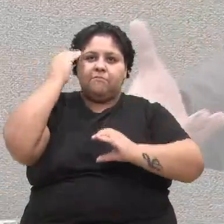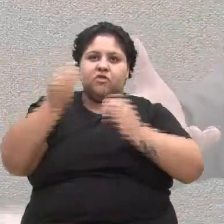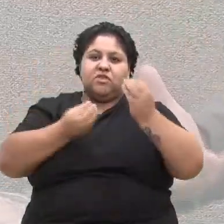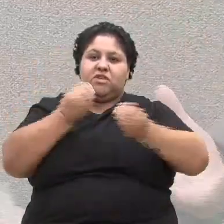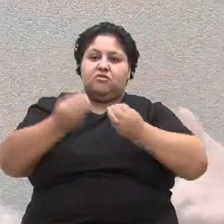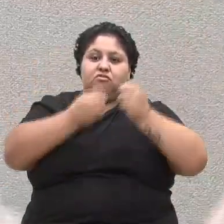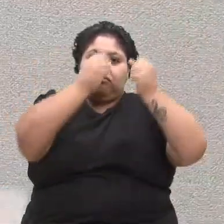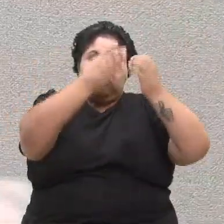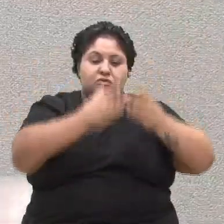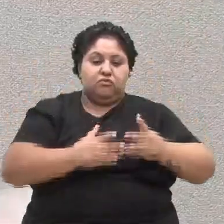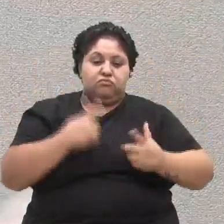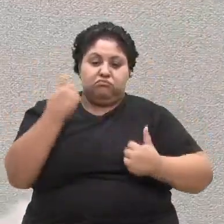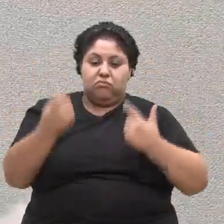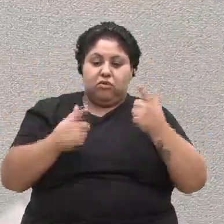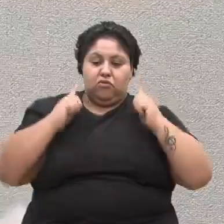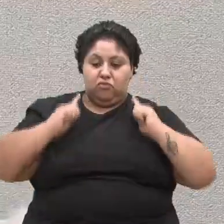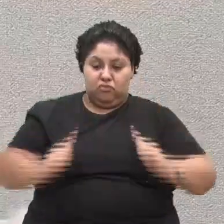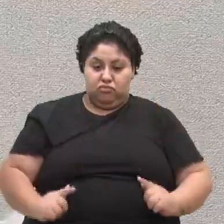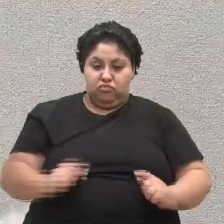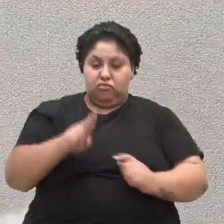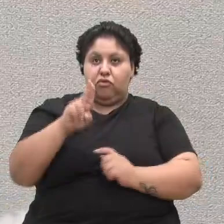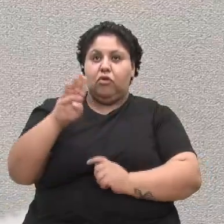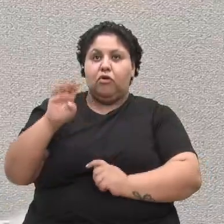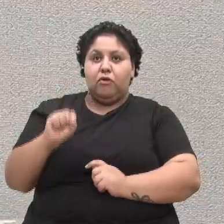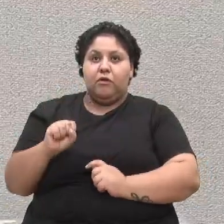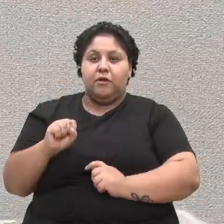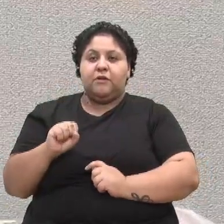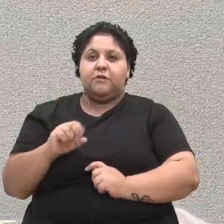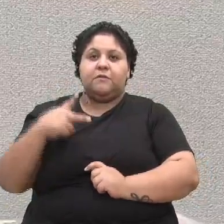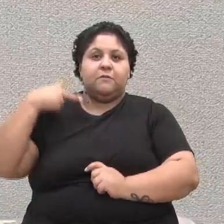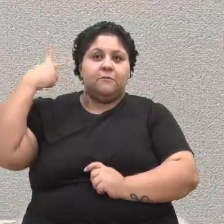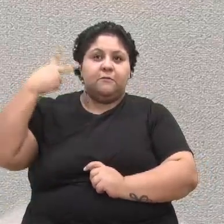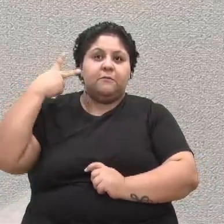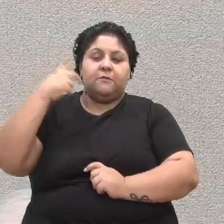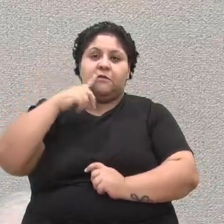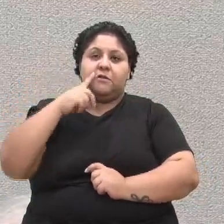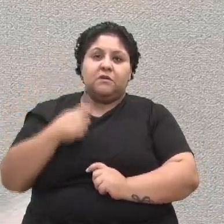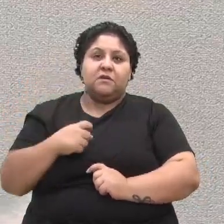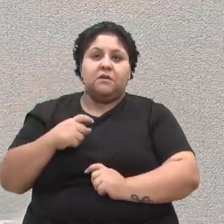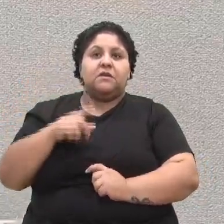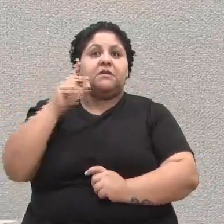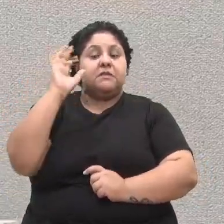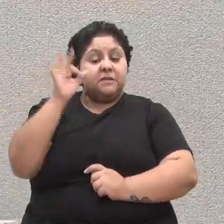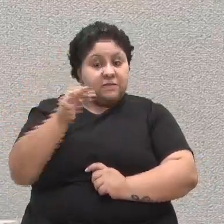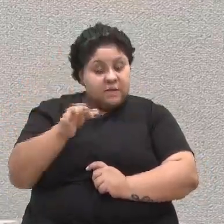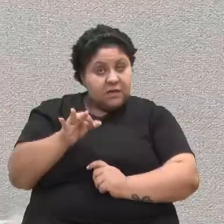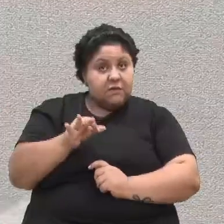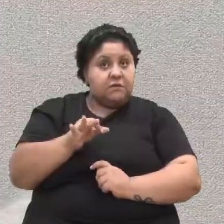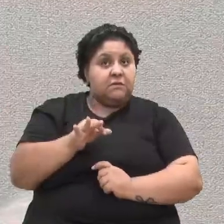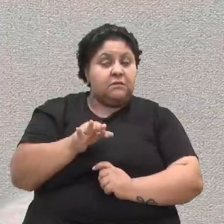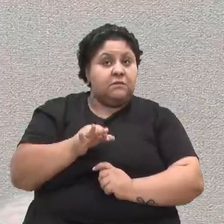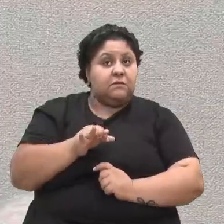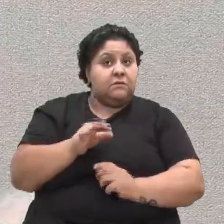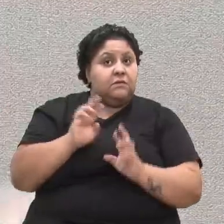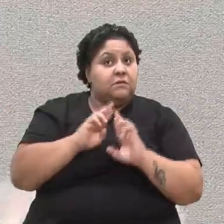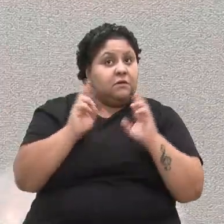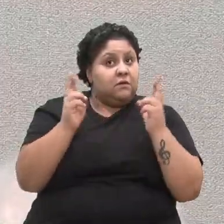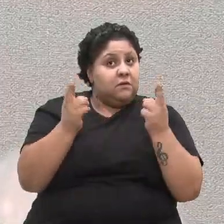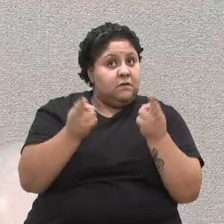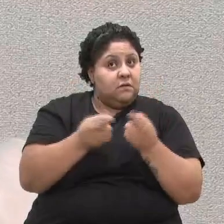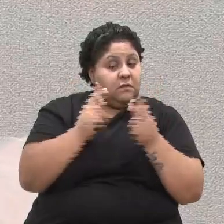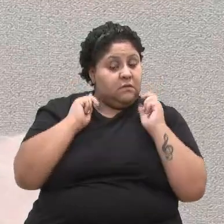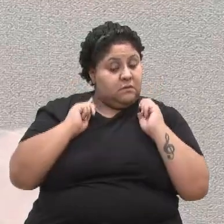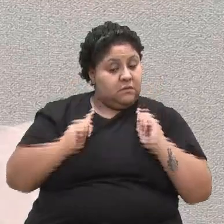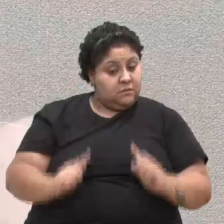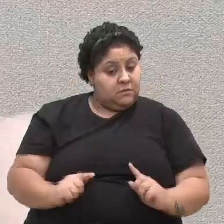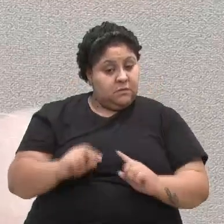alguns gerentes de UBS. E aí, vereadora Rosa, a senhora tem razão. A senhora tem razão numa coisa que é muito importante. Nas reuniões de gerentes